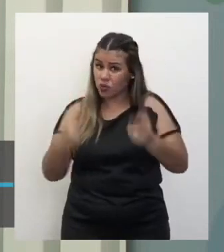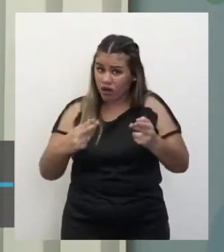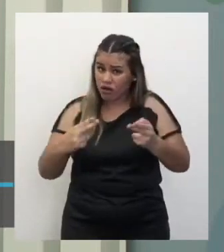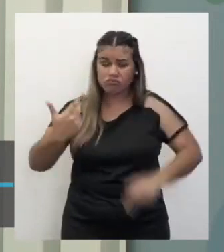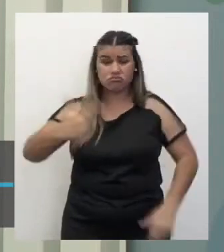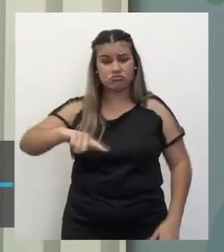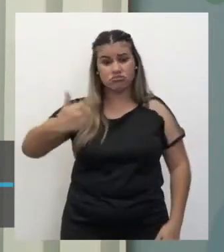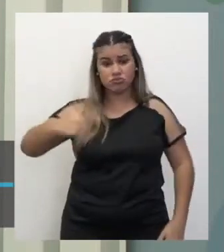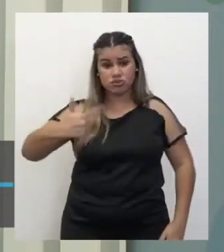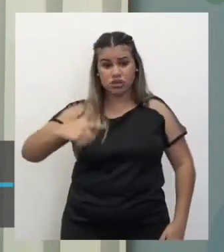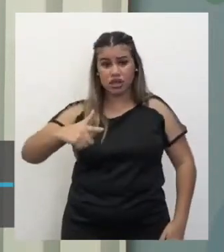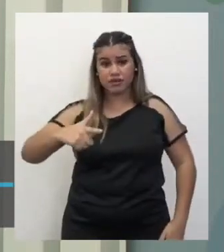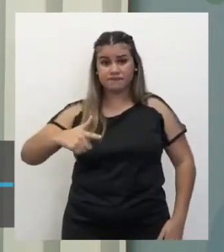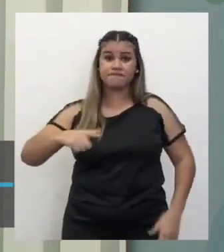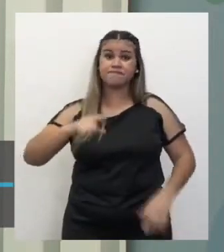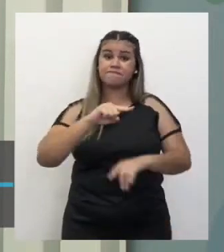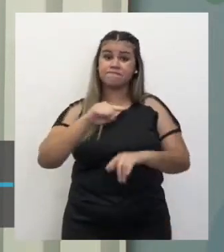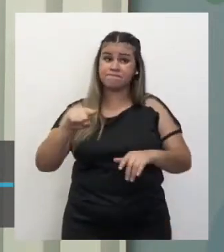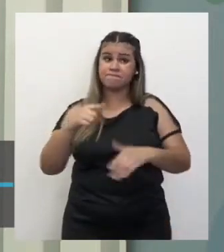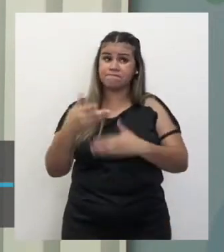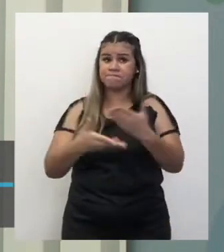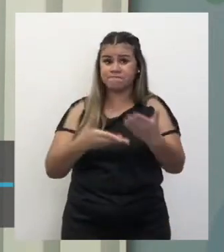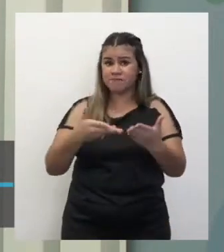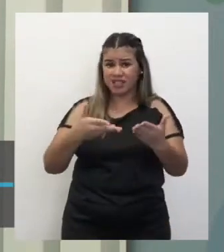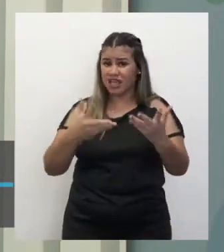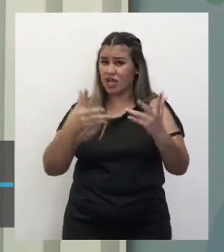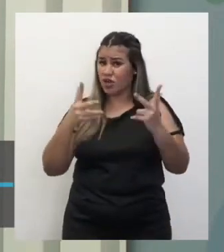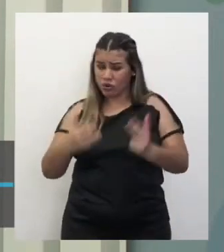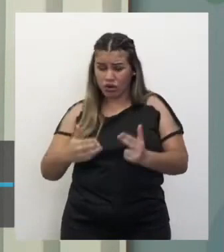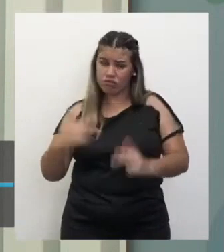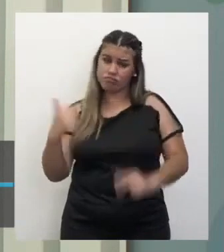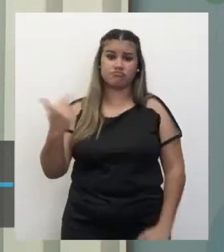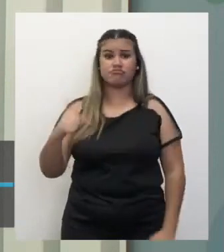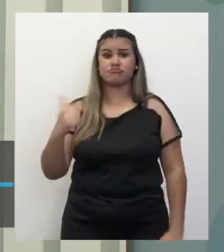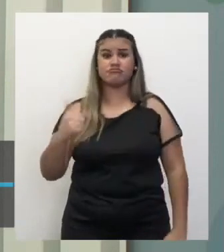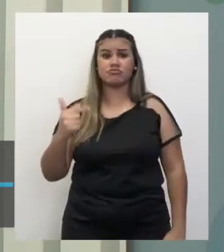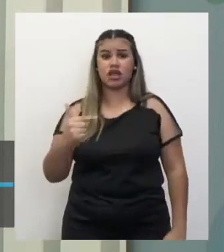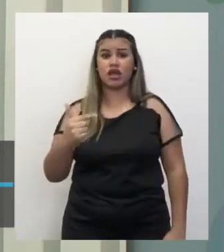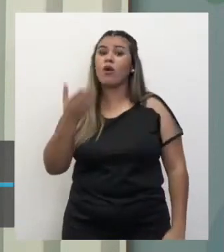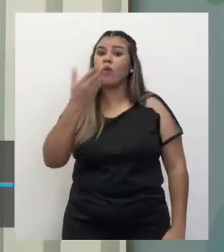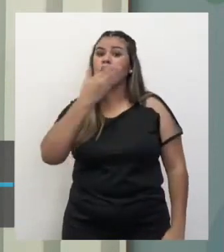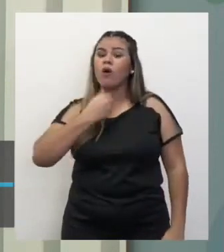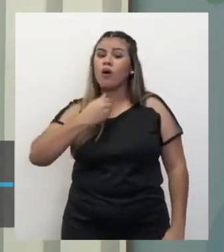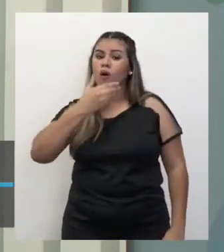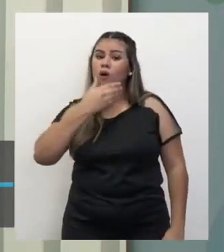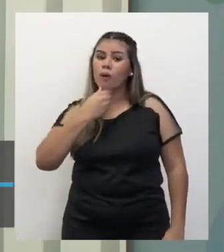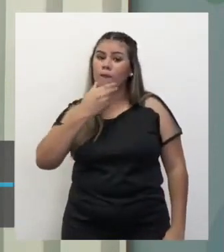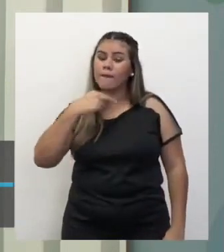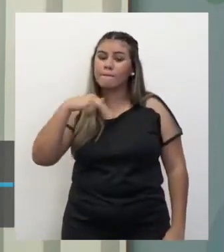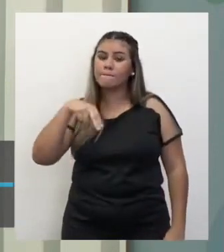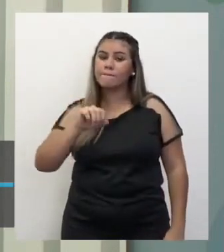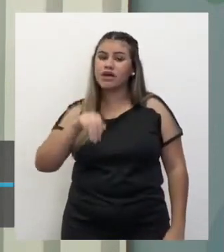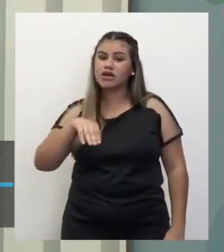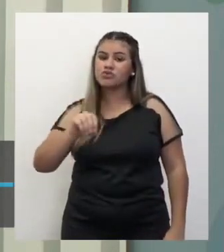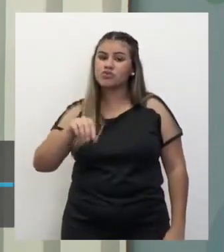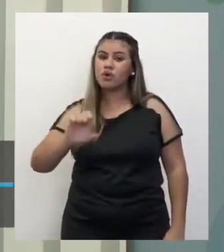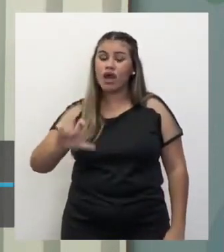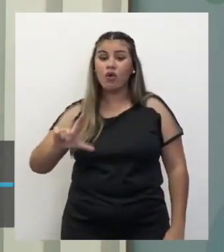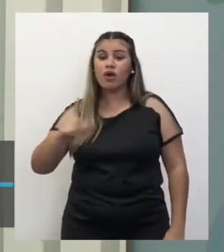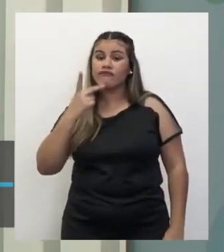E não seria tratado desta forma pelo jornalista, porque aqui o Manuel Bandeira usou a linguagem conotativa. Ele está falando